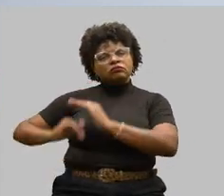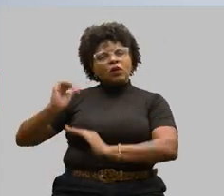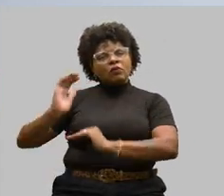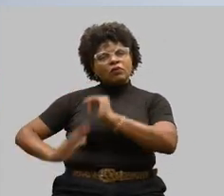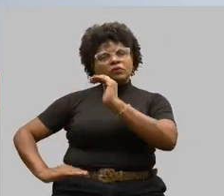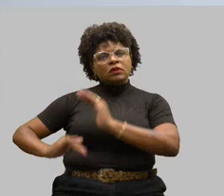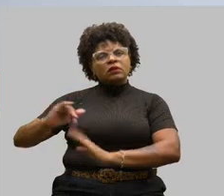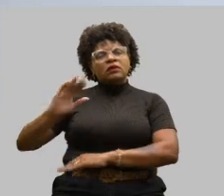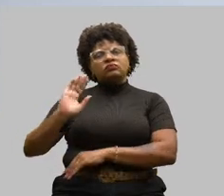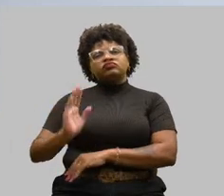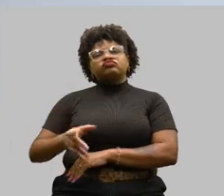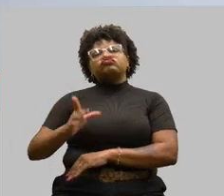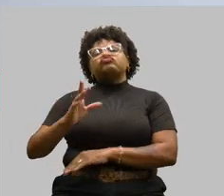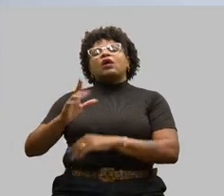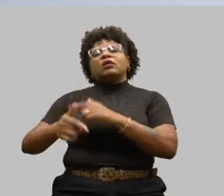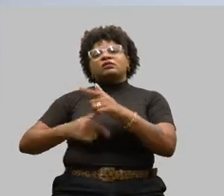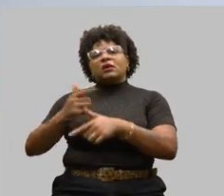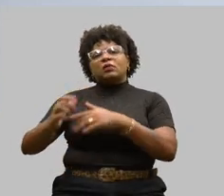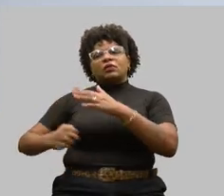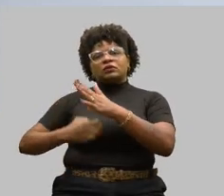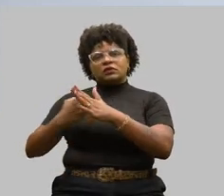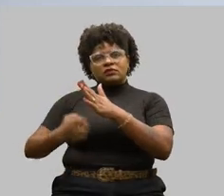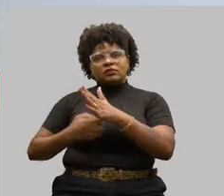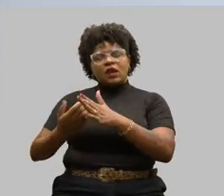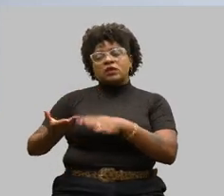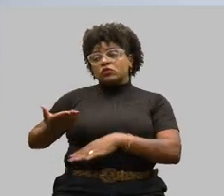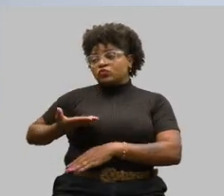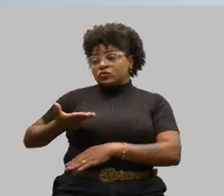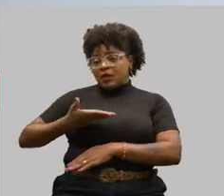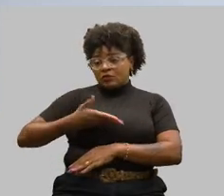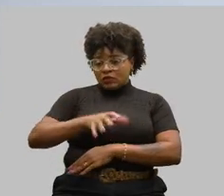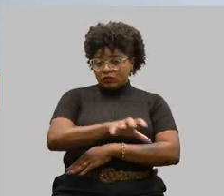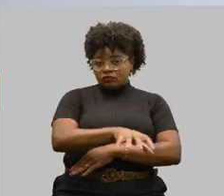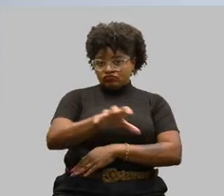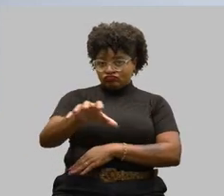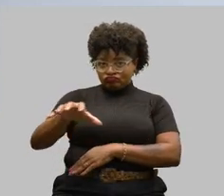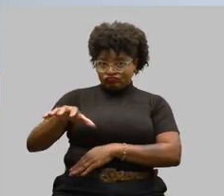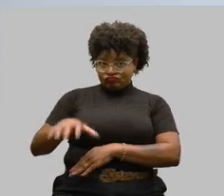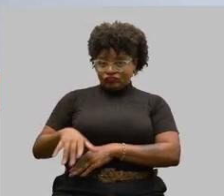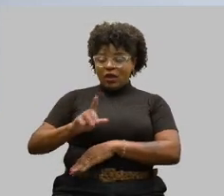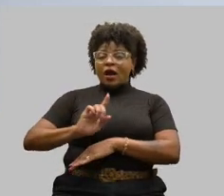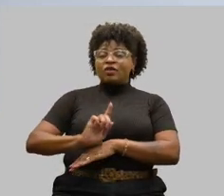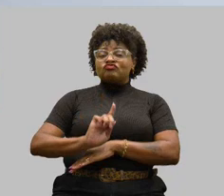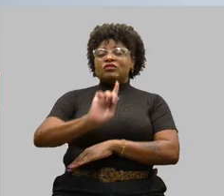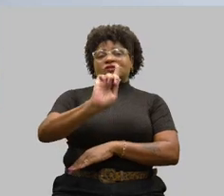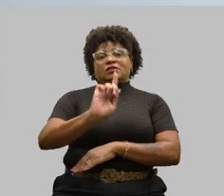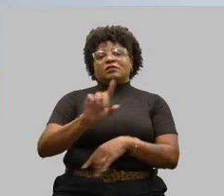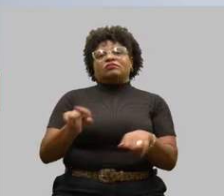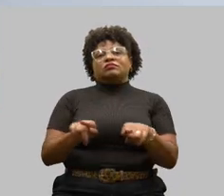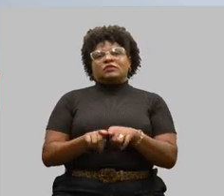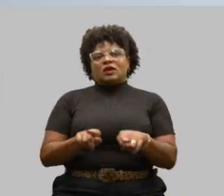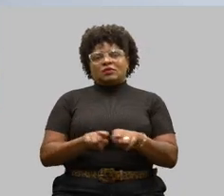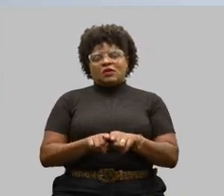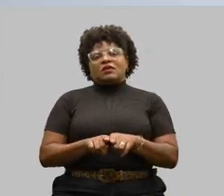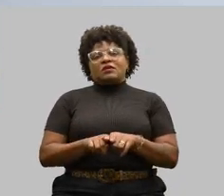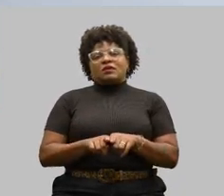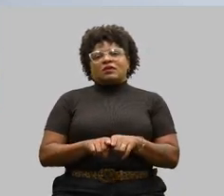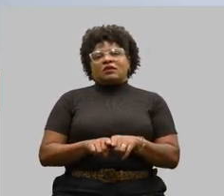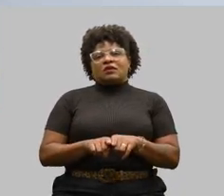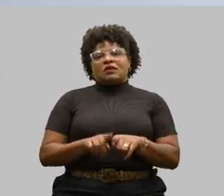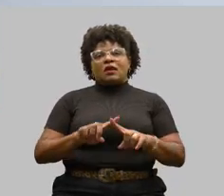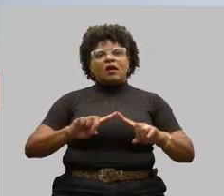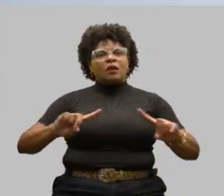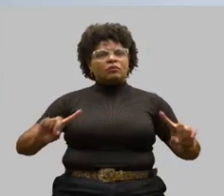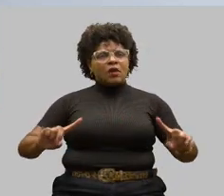atuam dentro das empresas dos colegas de trabalho dos gestores né mas eu gostaria de frente